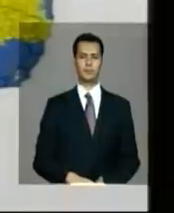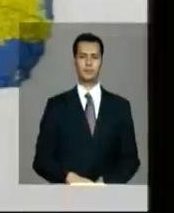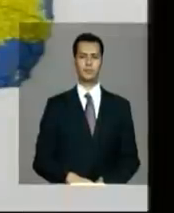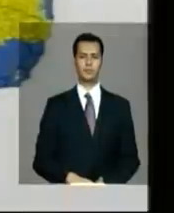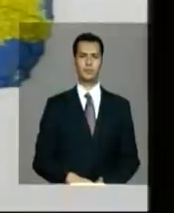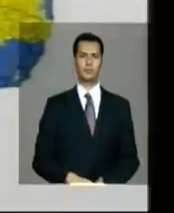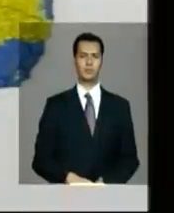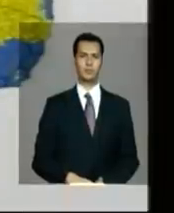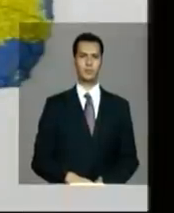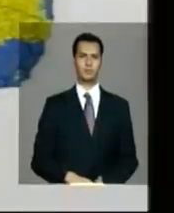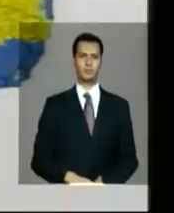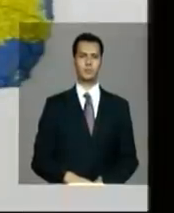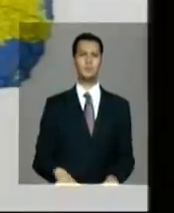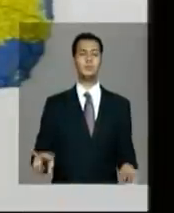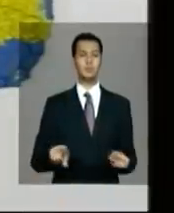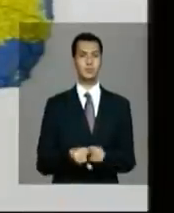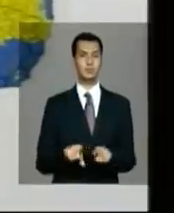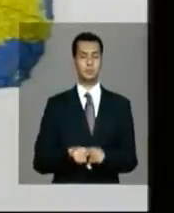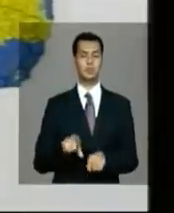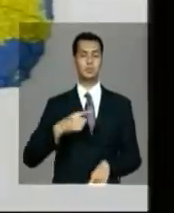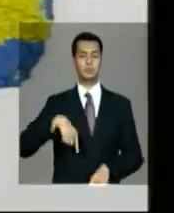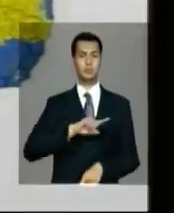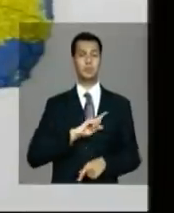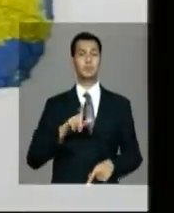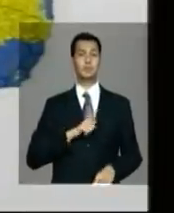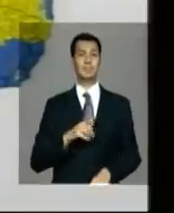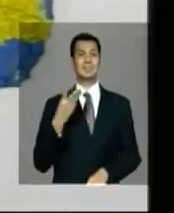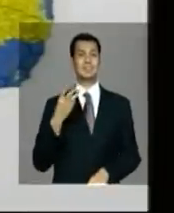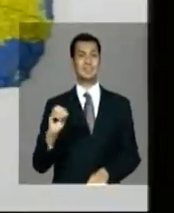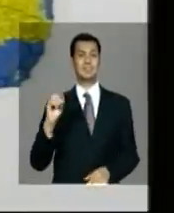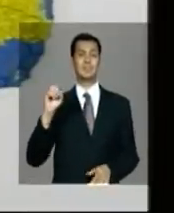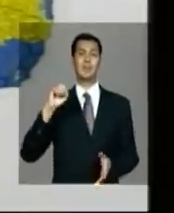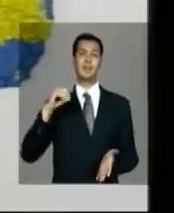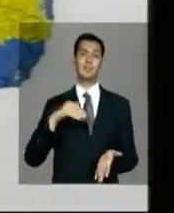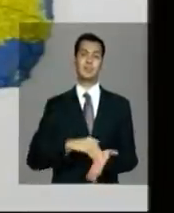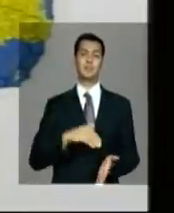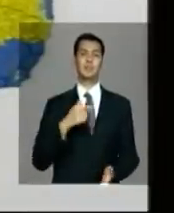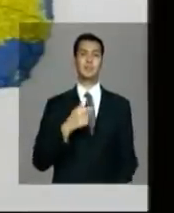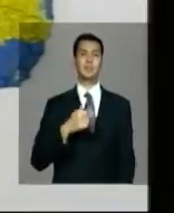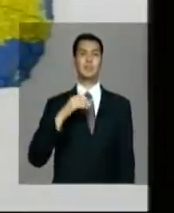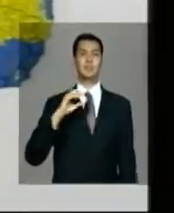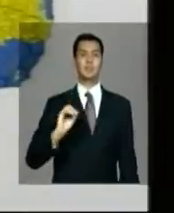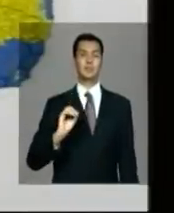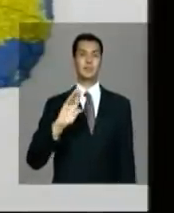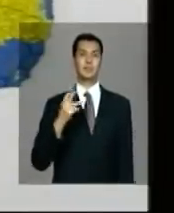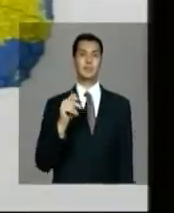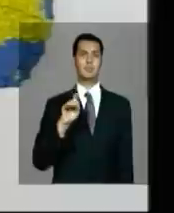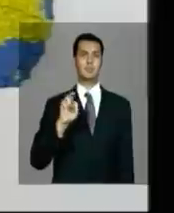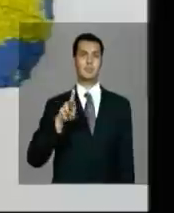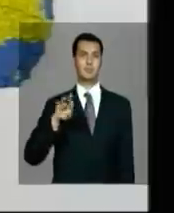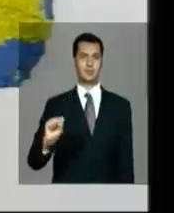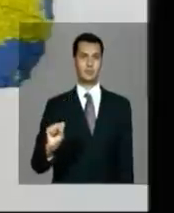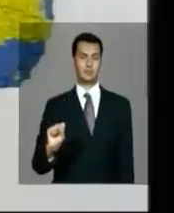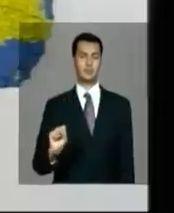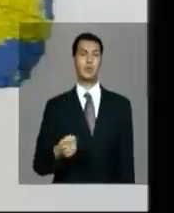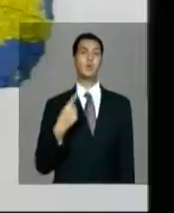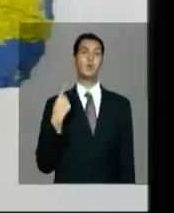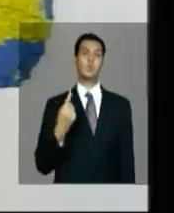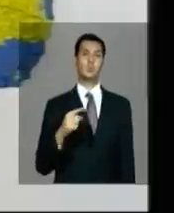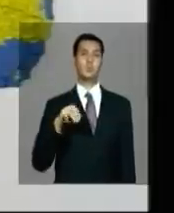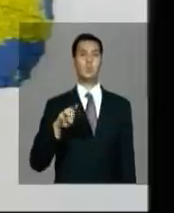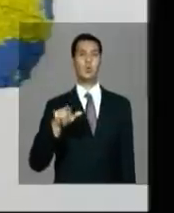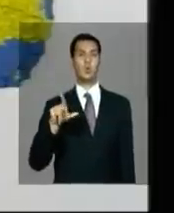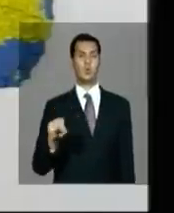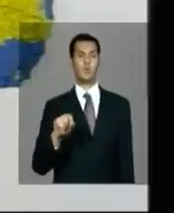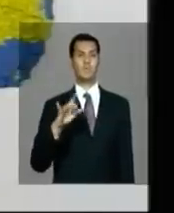paraa mesma agregação de 30.1 a 70 ha ou seja um módulo fiscal equivale de 30 a 70